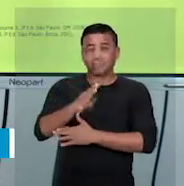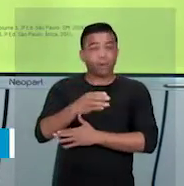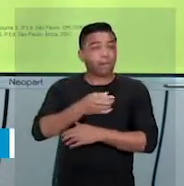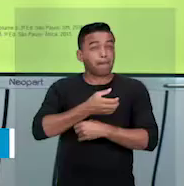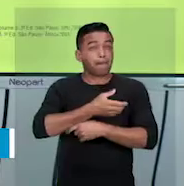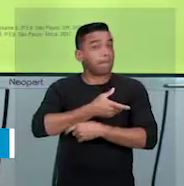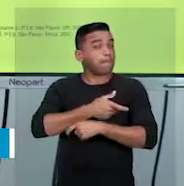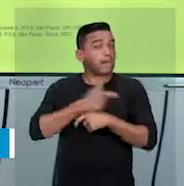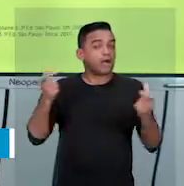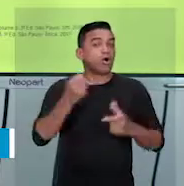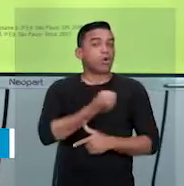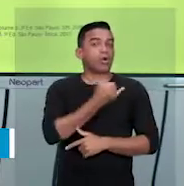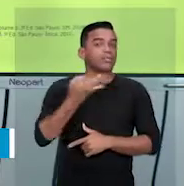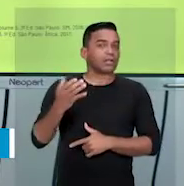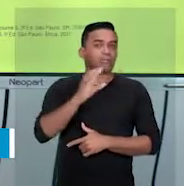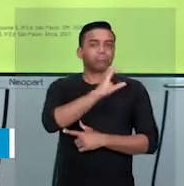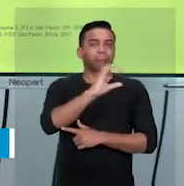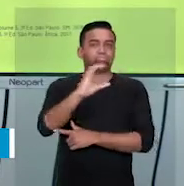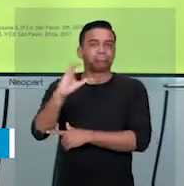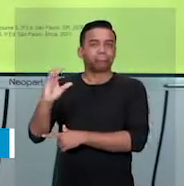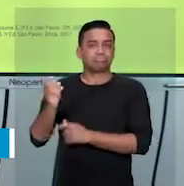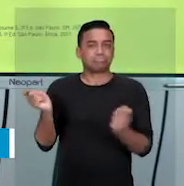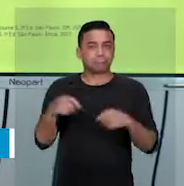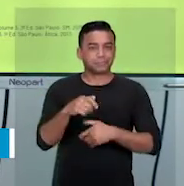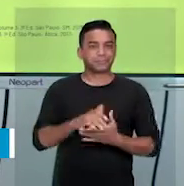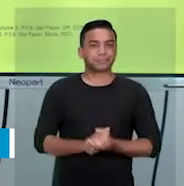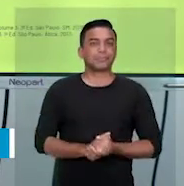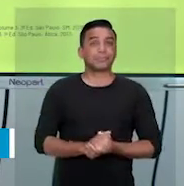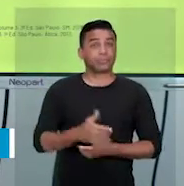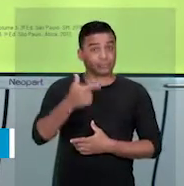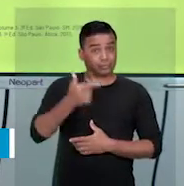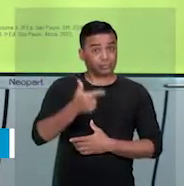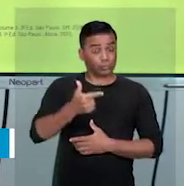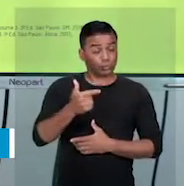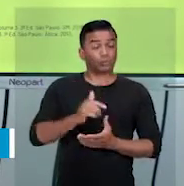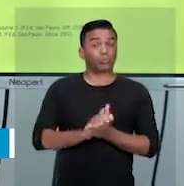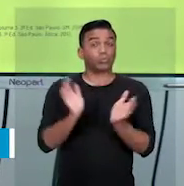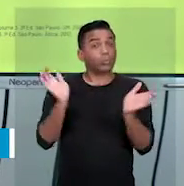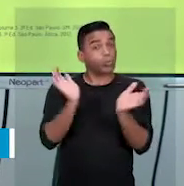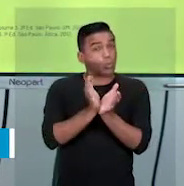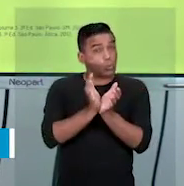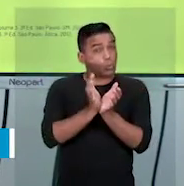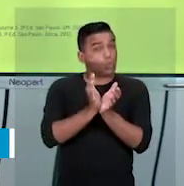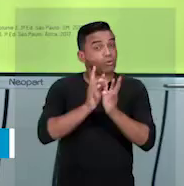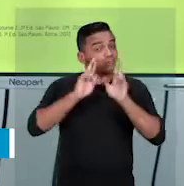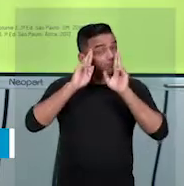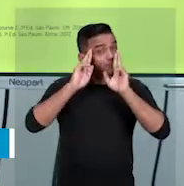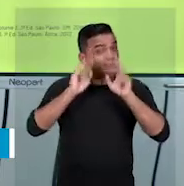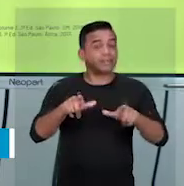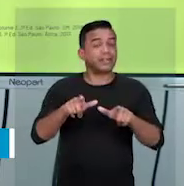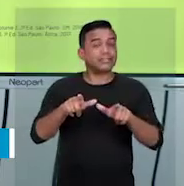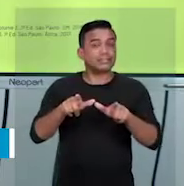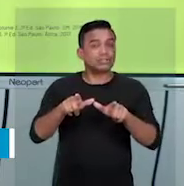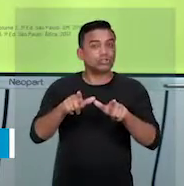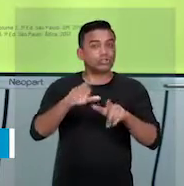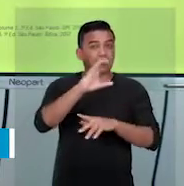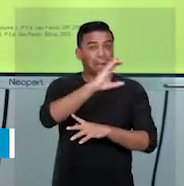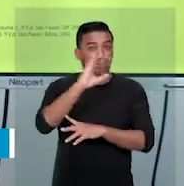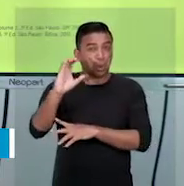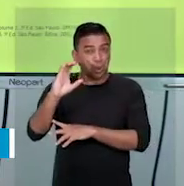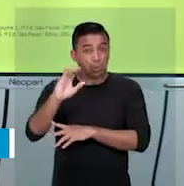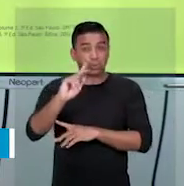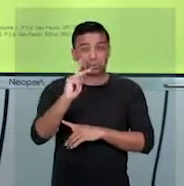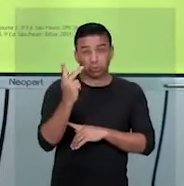número de carbonos possível. Segundo, se houver um grupo funcional diferente de carbono